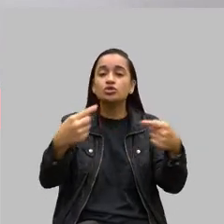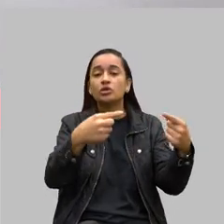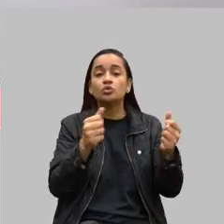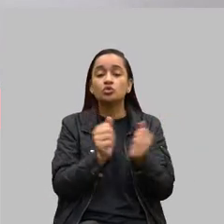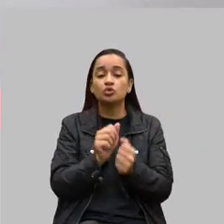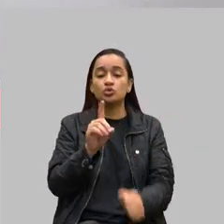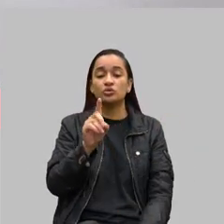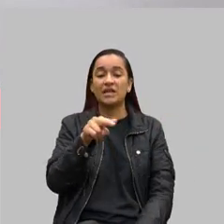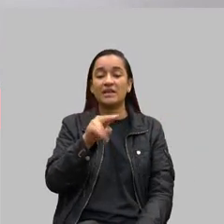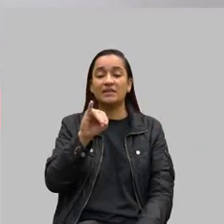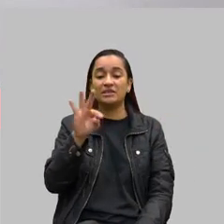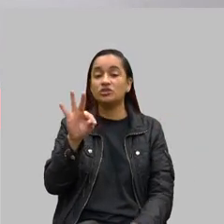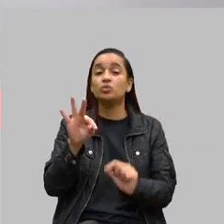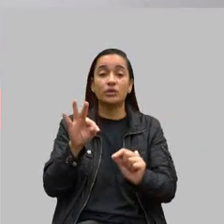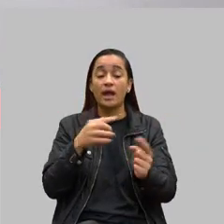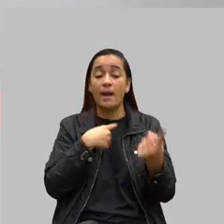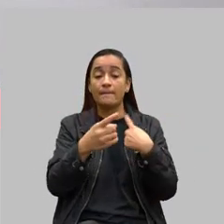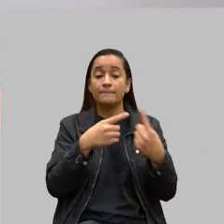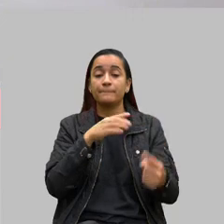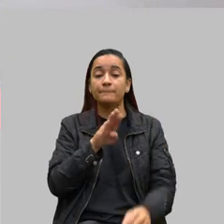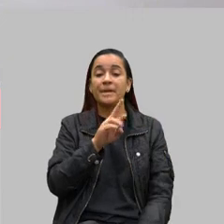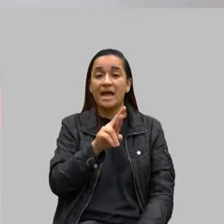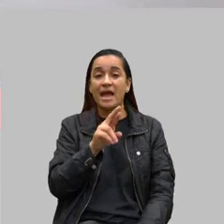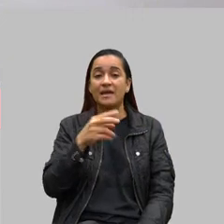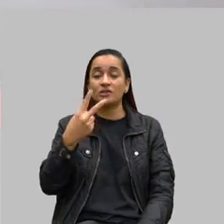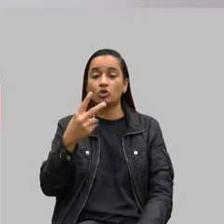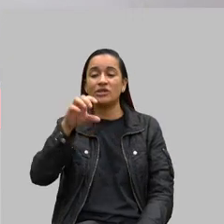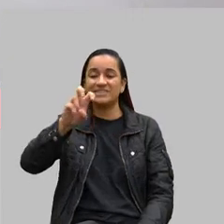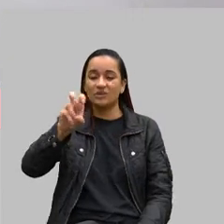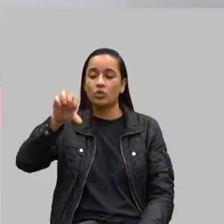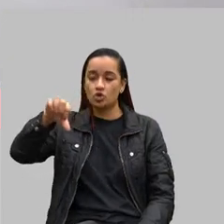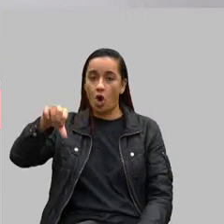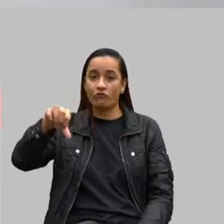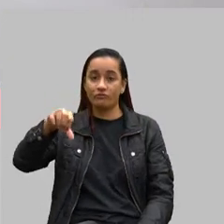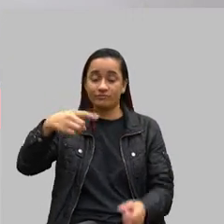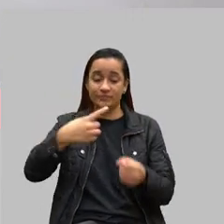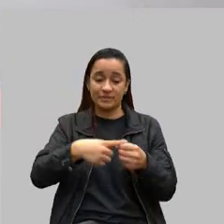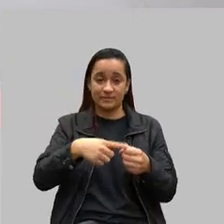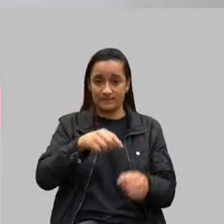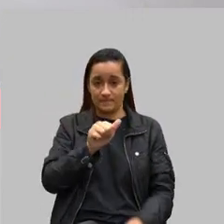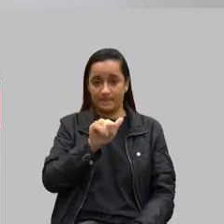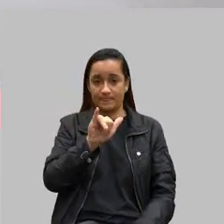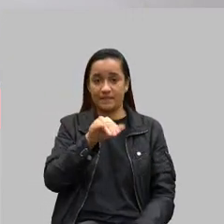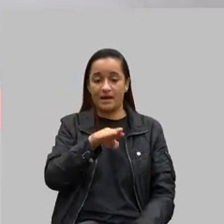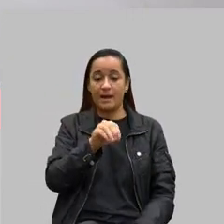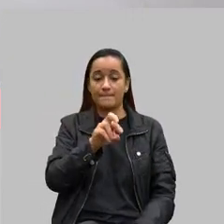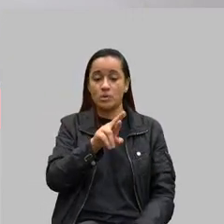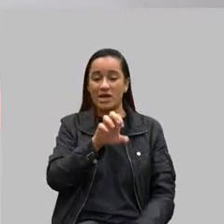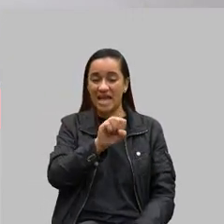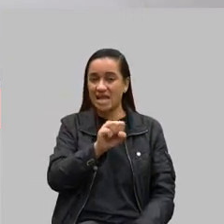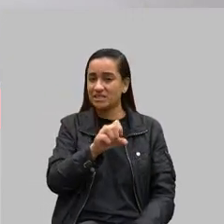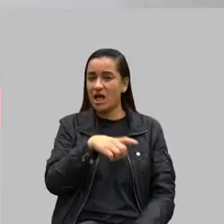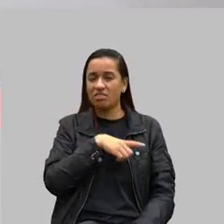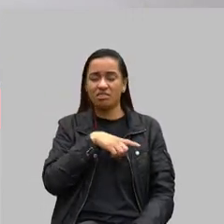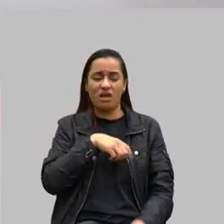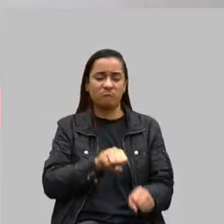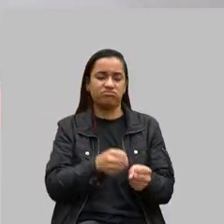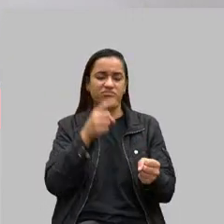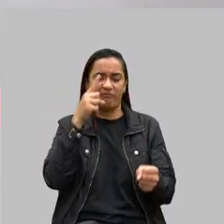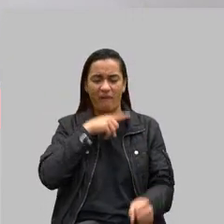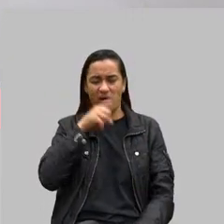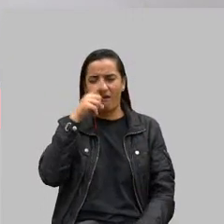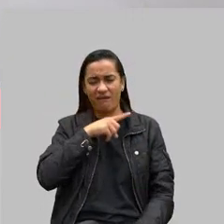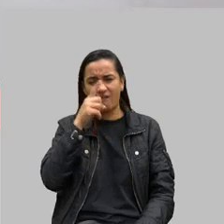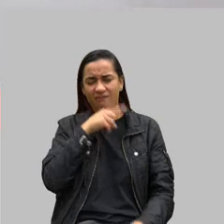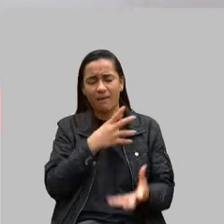da BR 29 que passa ali dentro de Aimores nós estamos passando há muito tempo com os buracos eu sei que se fosse